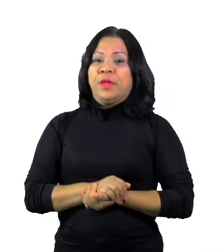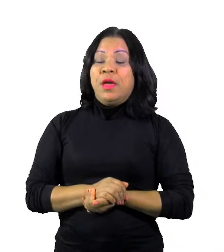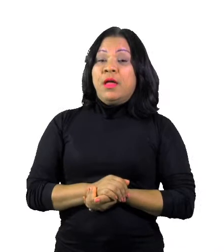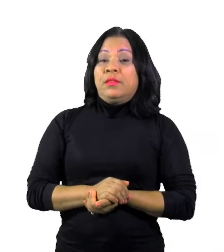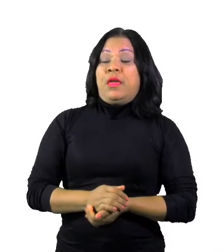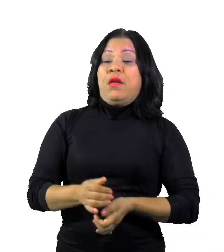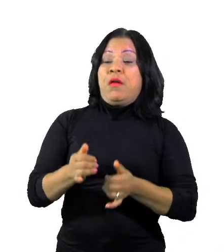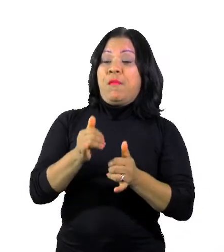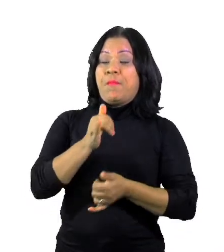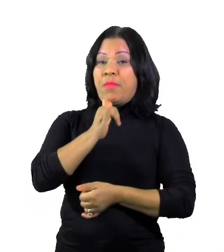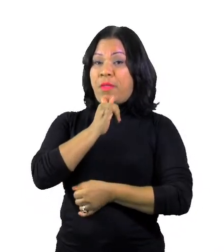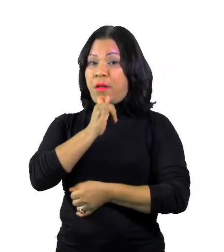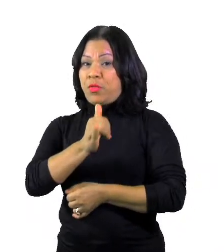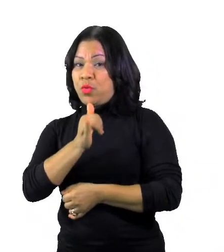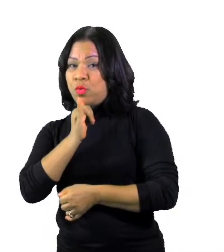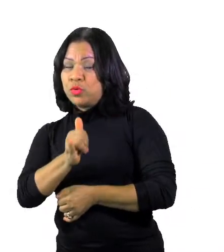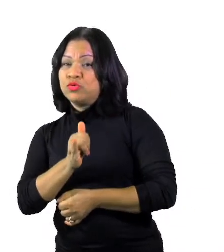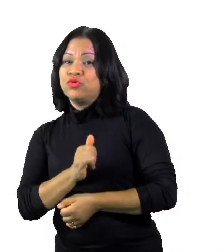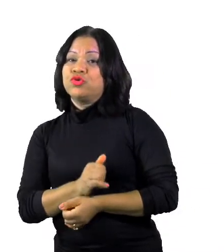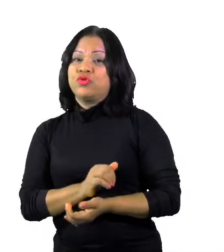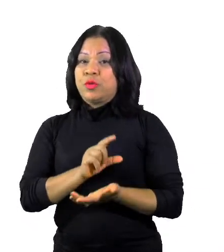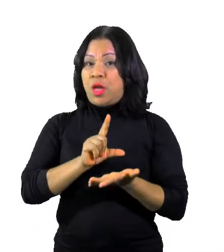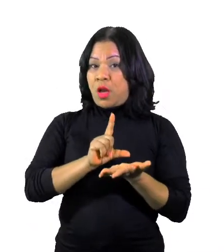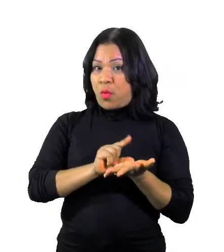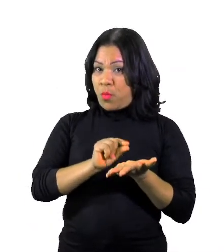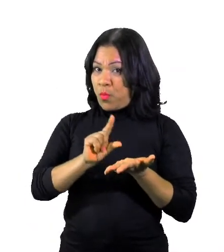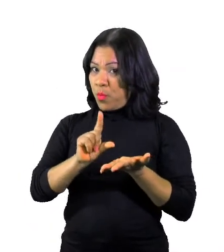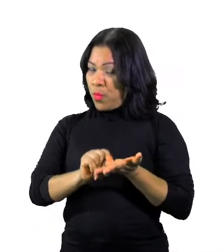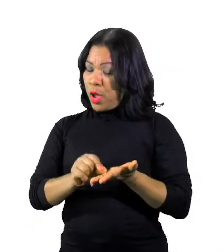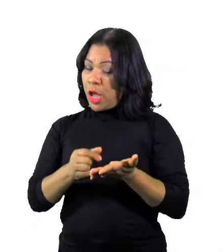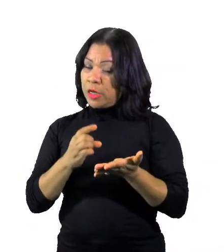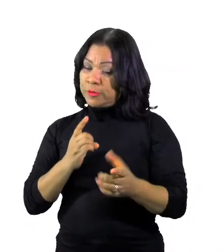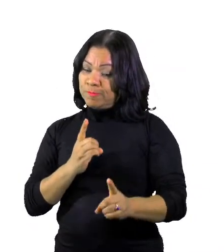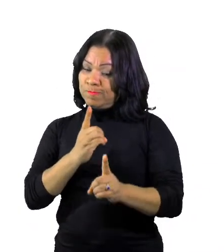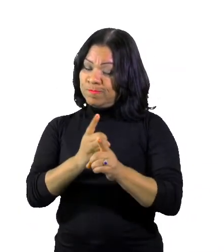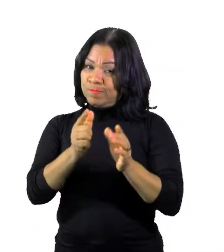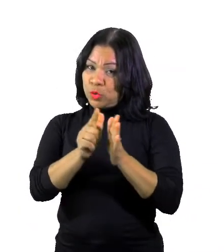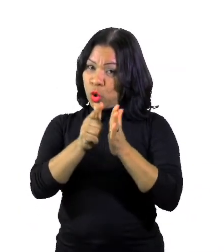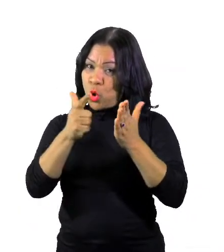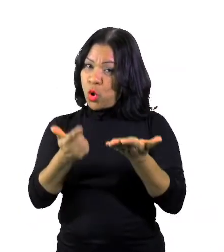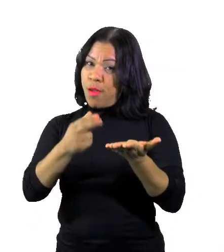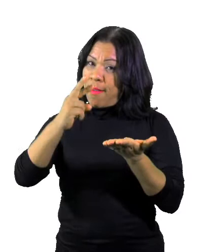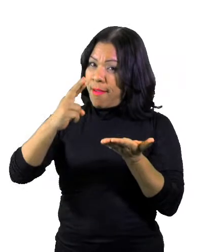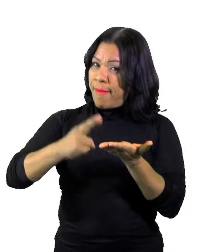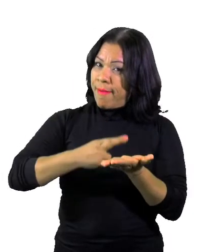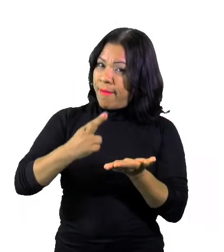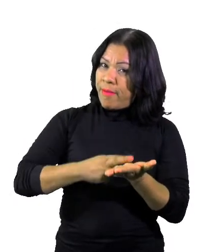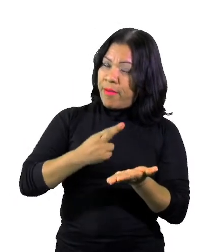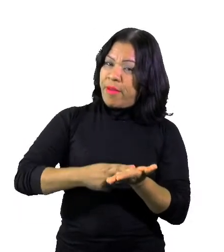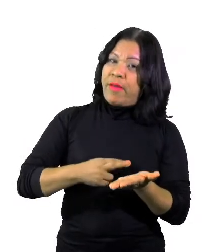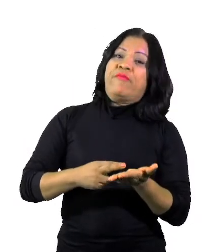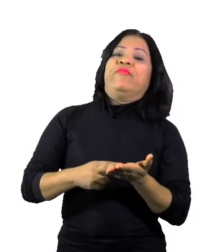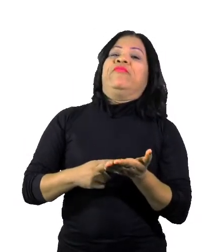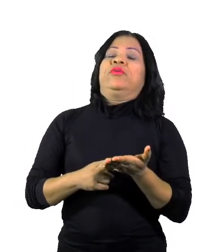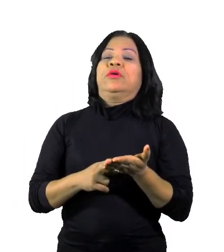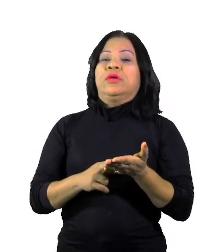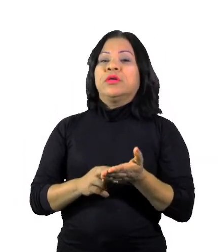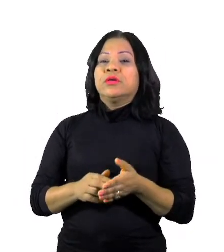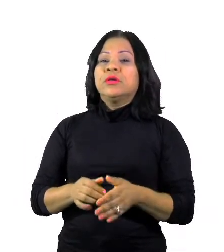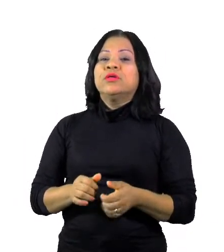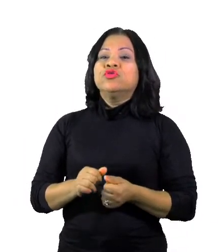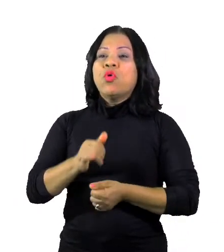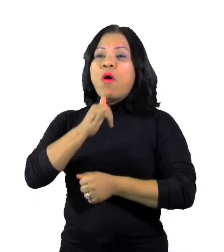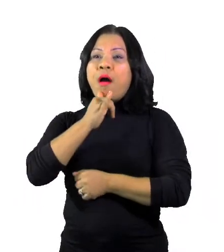notícias, os artigos encontrados nos jornais, revistas, avisos,